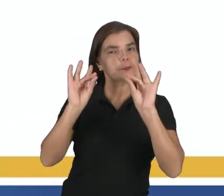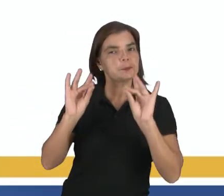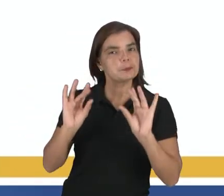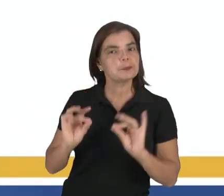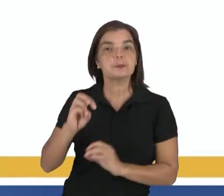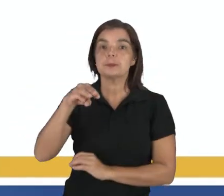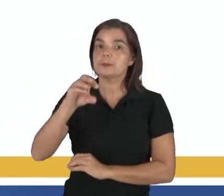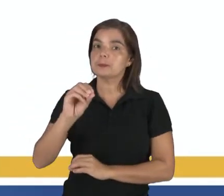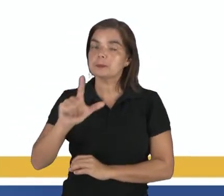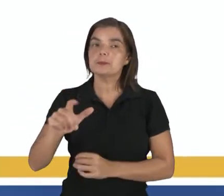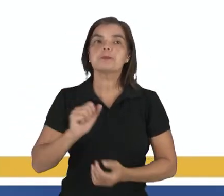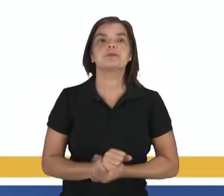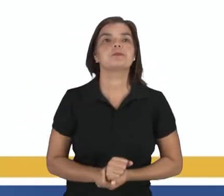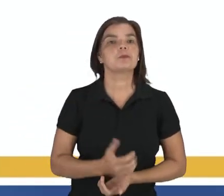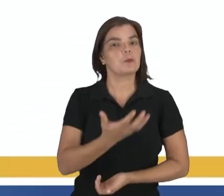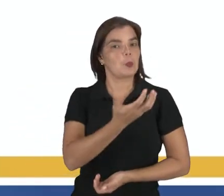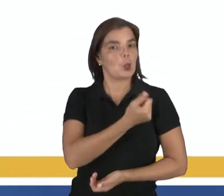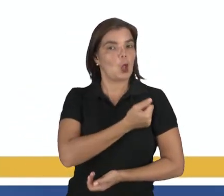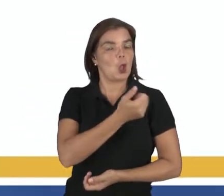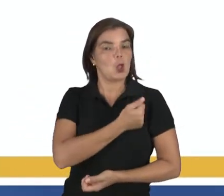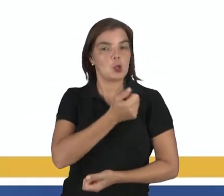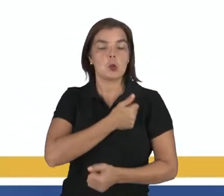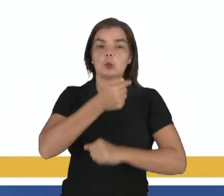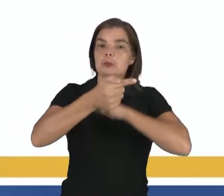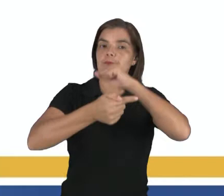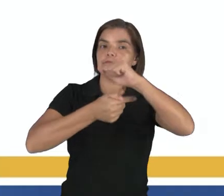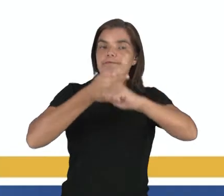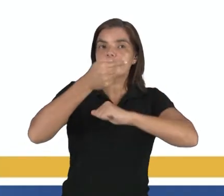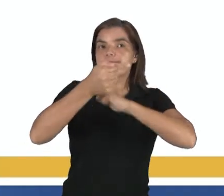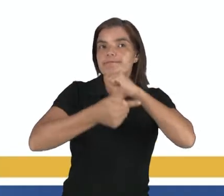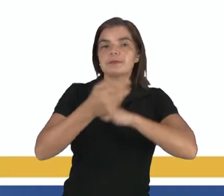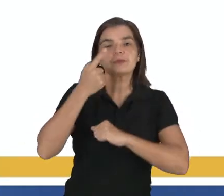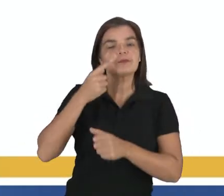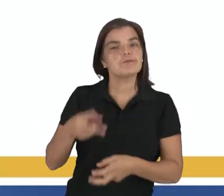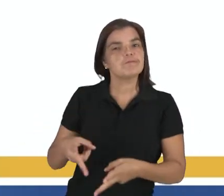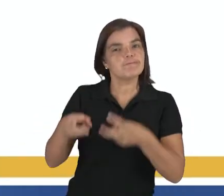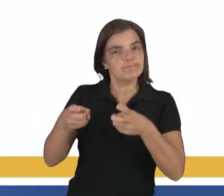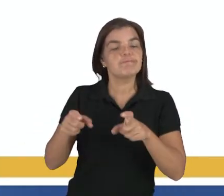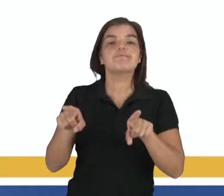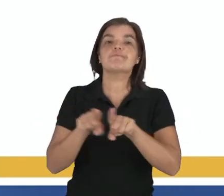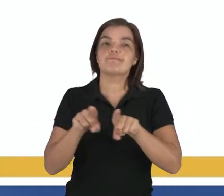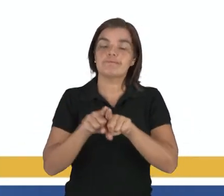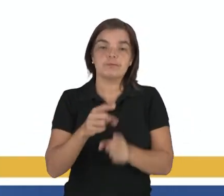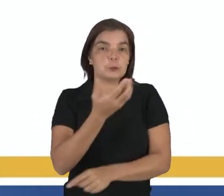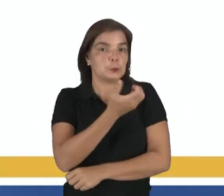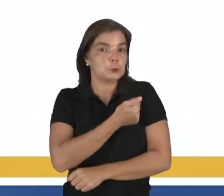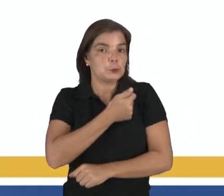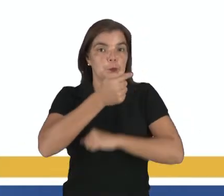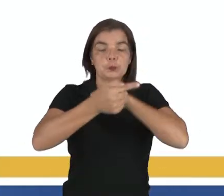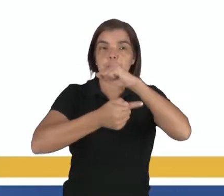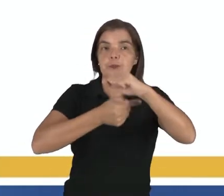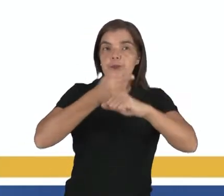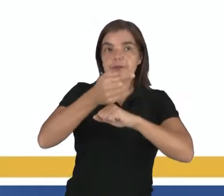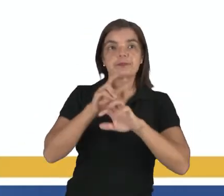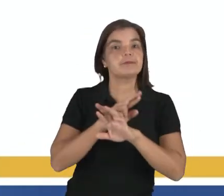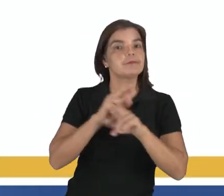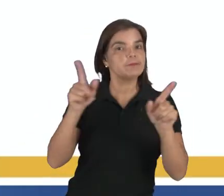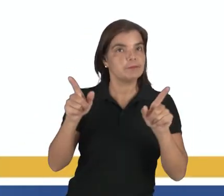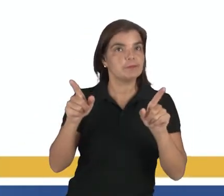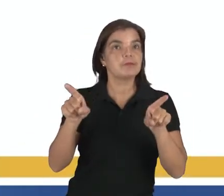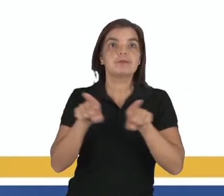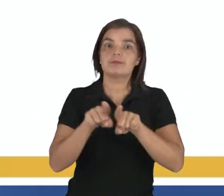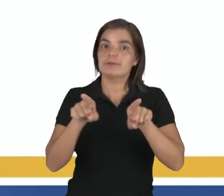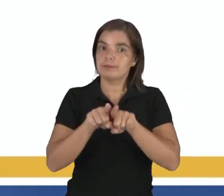sobre o mol. Número de massa, o que é interessante a gente perceber? Número de massa é diferente de